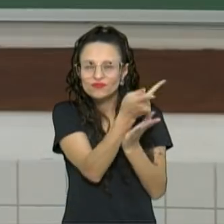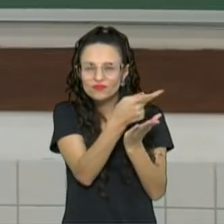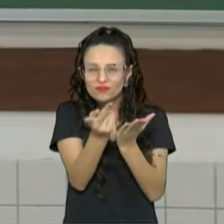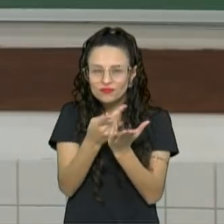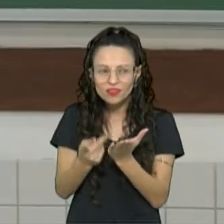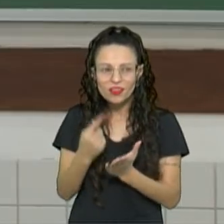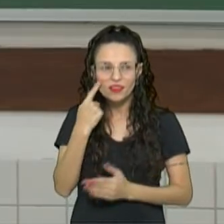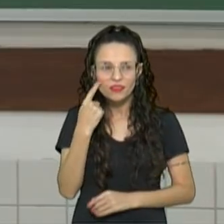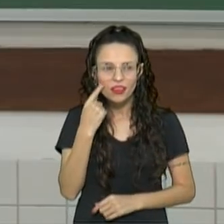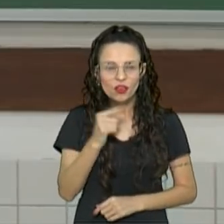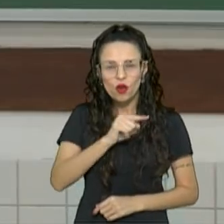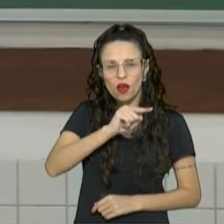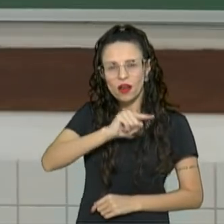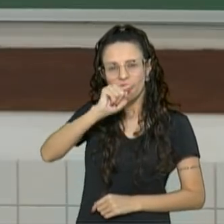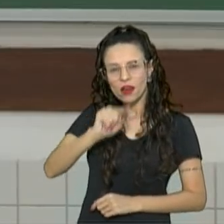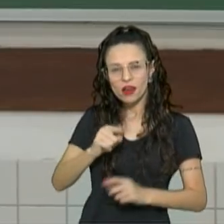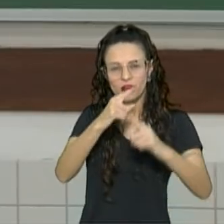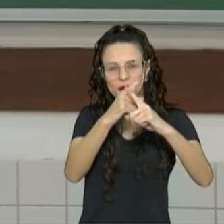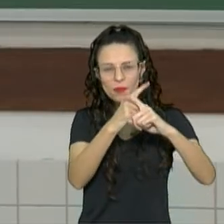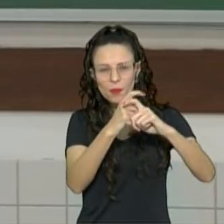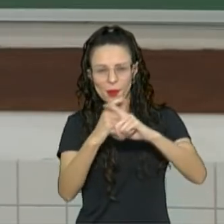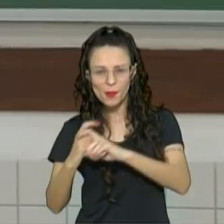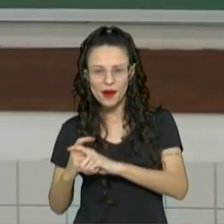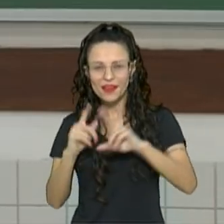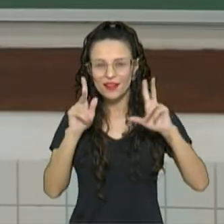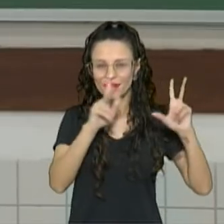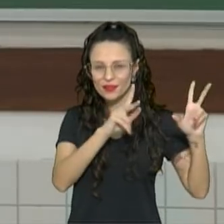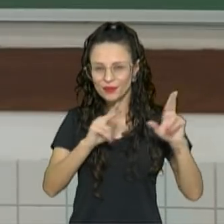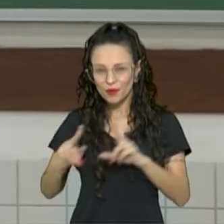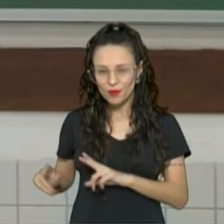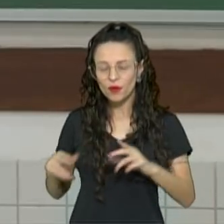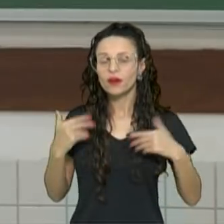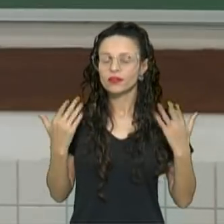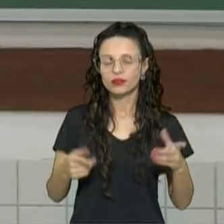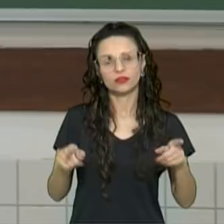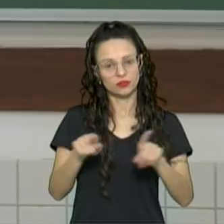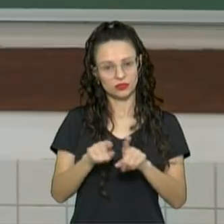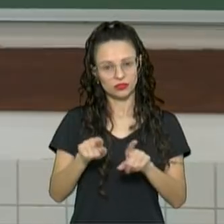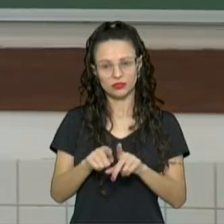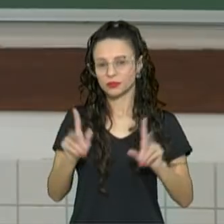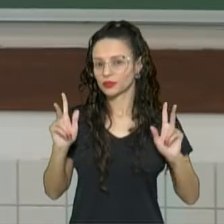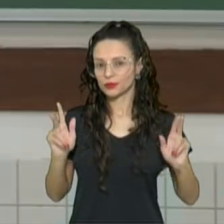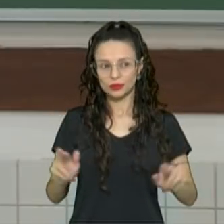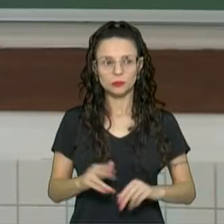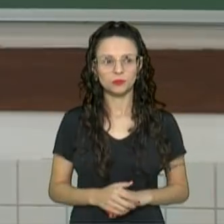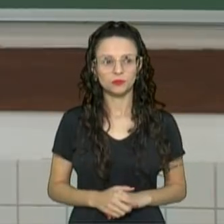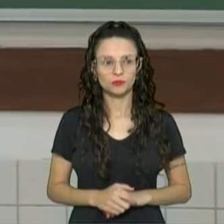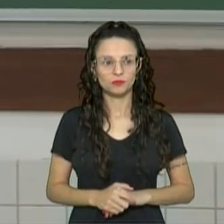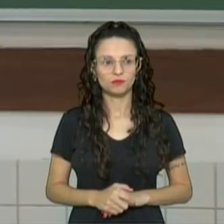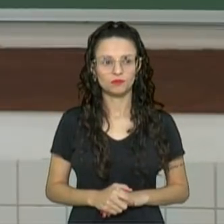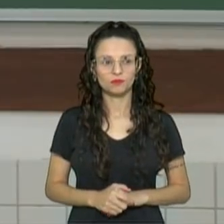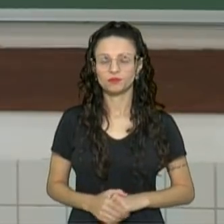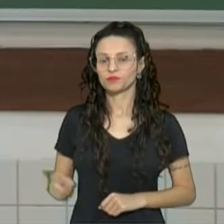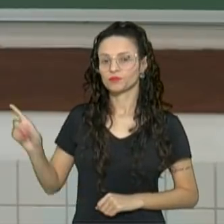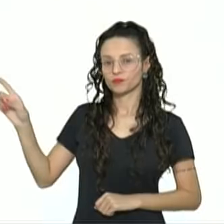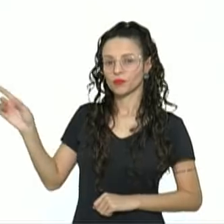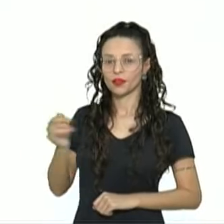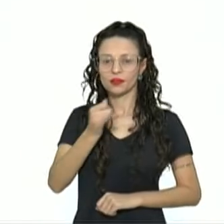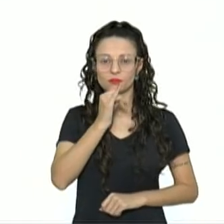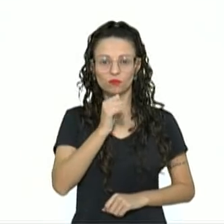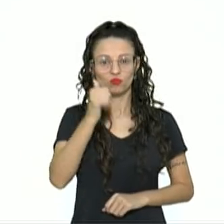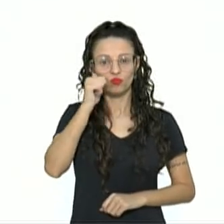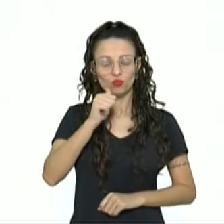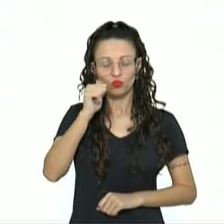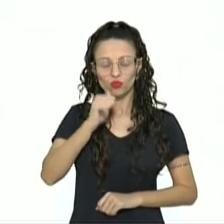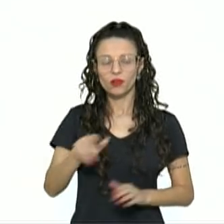são as linhas aqui, ó, que se repetem, né? Então, também está igual, né? Aqui um exemplo, a mulher